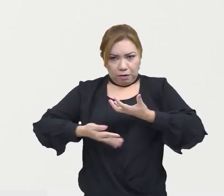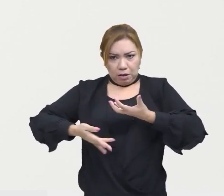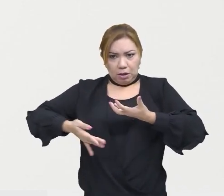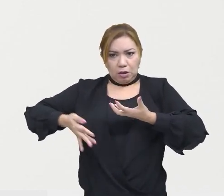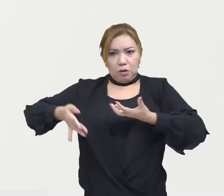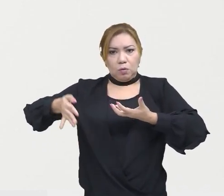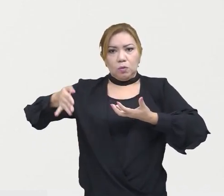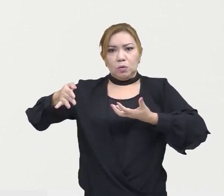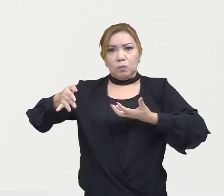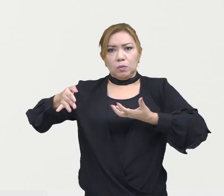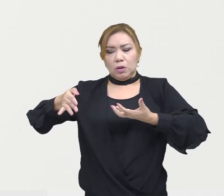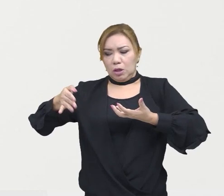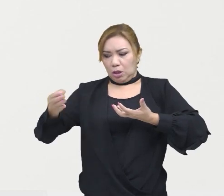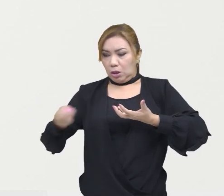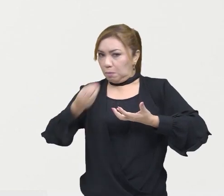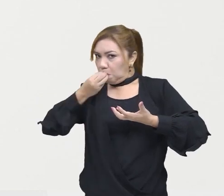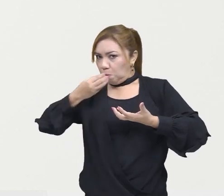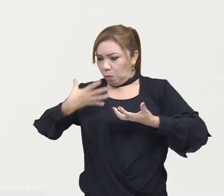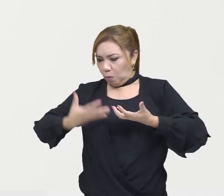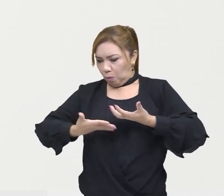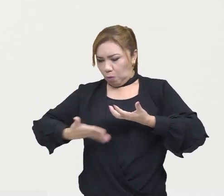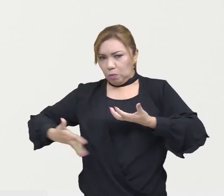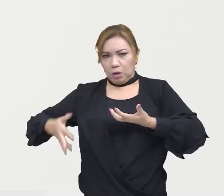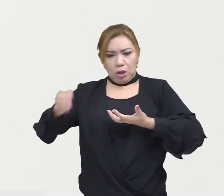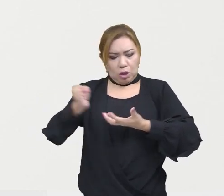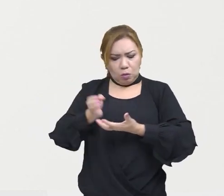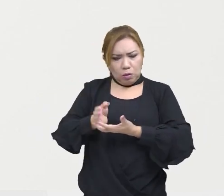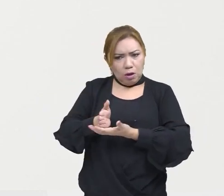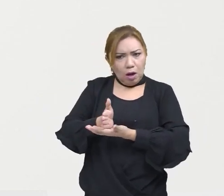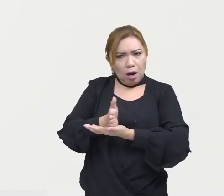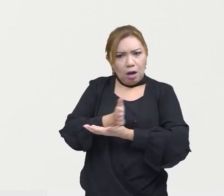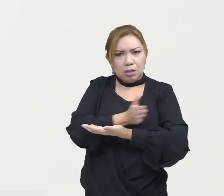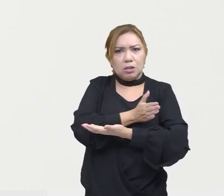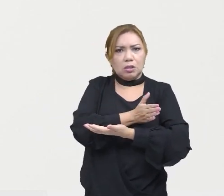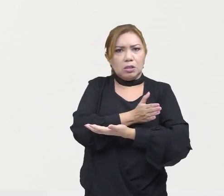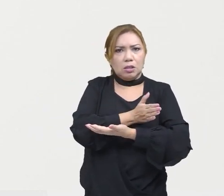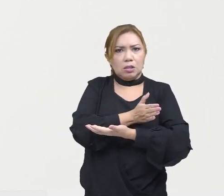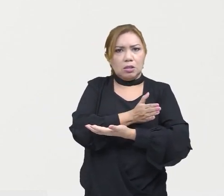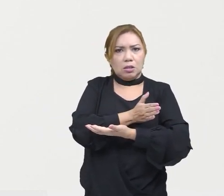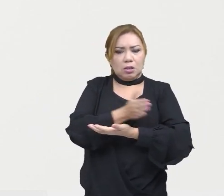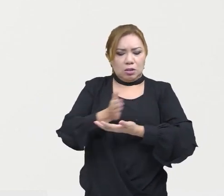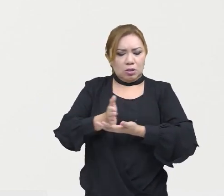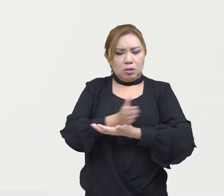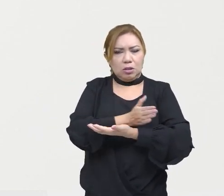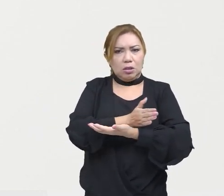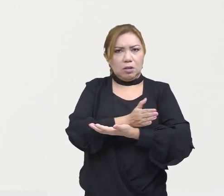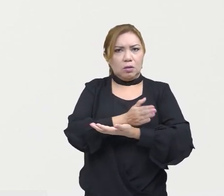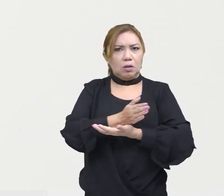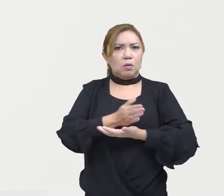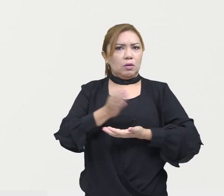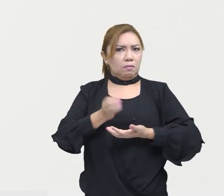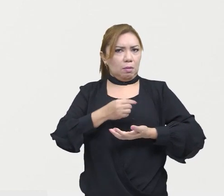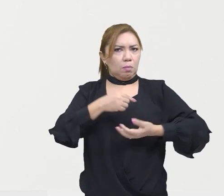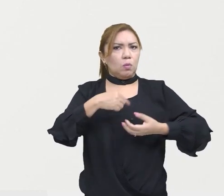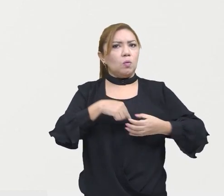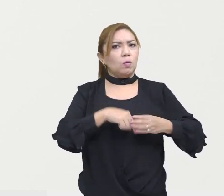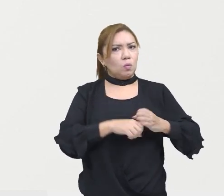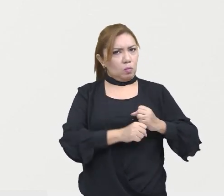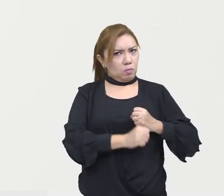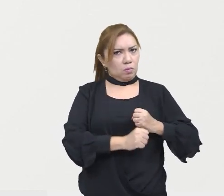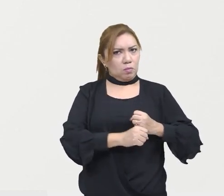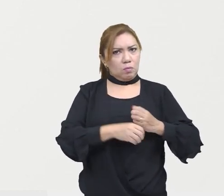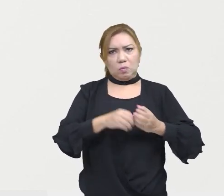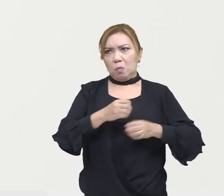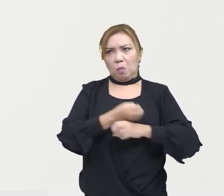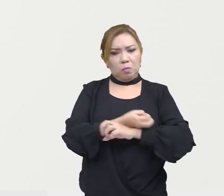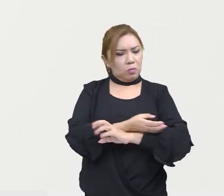urina, retiram as células mortas e o excesso de água. O excesso de água. Lembra que eu falei para vocês que quando